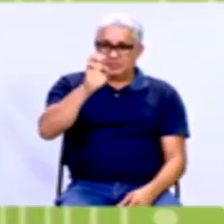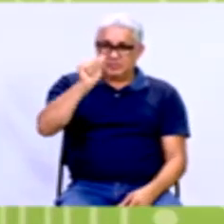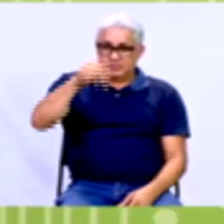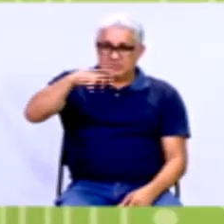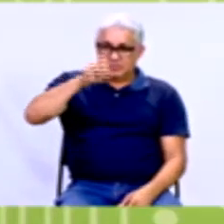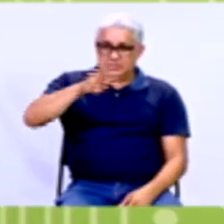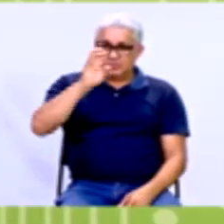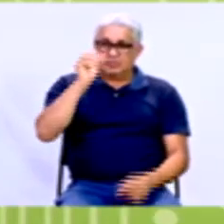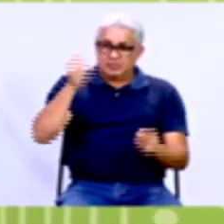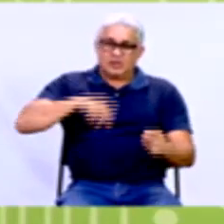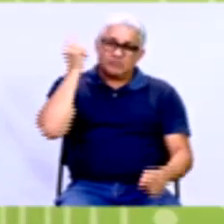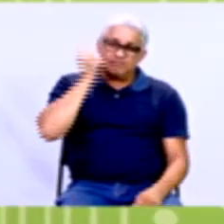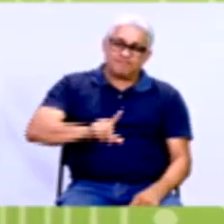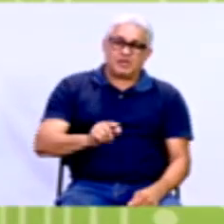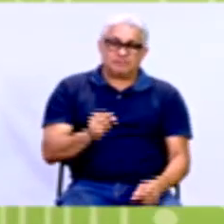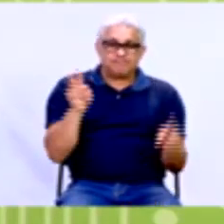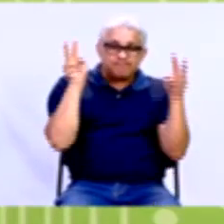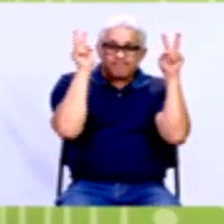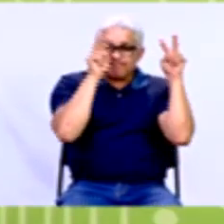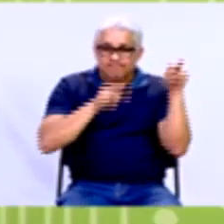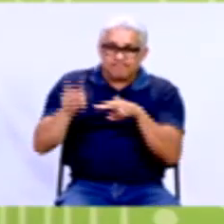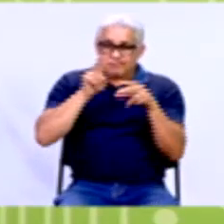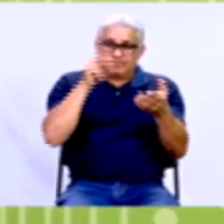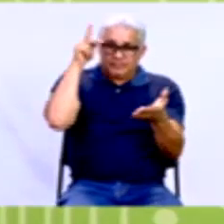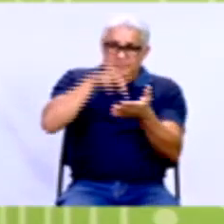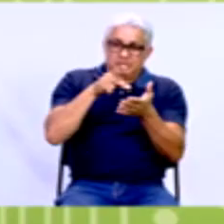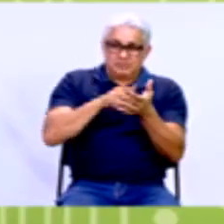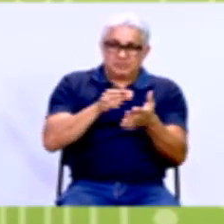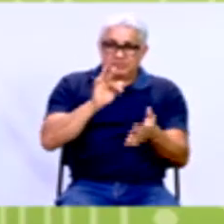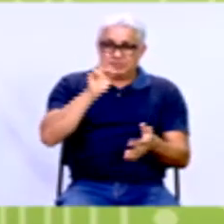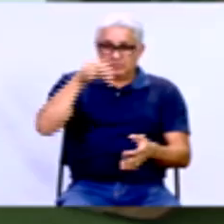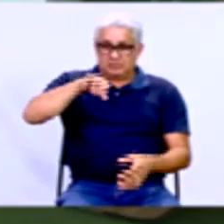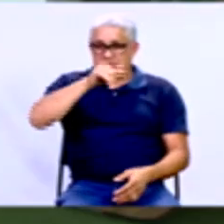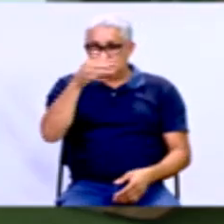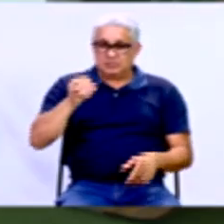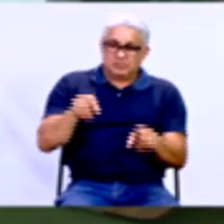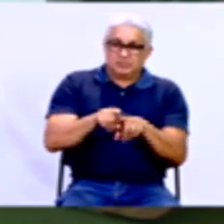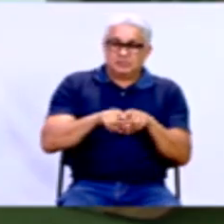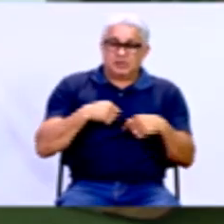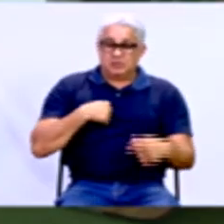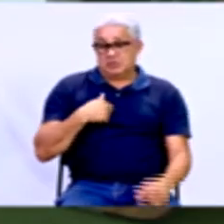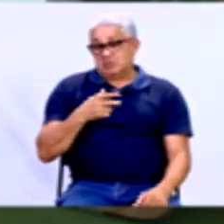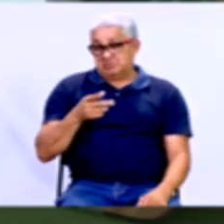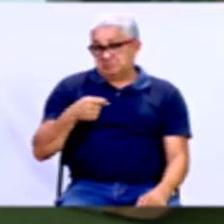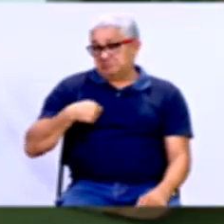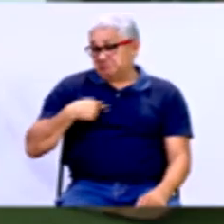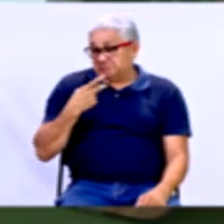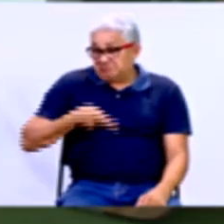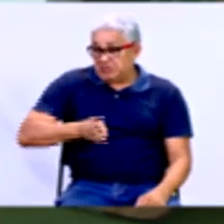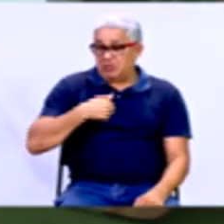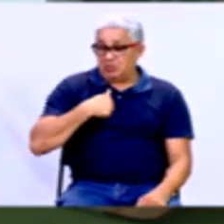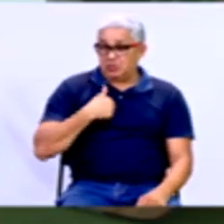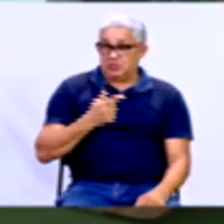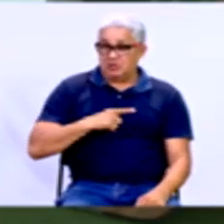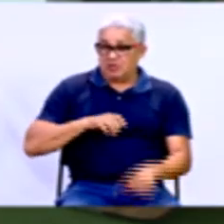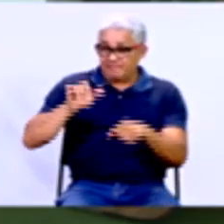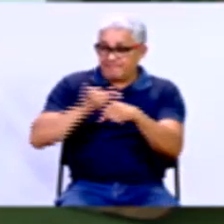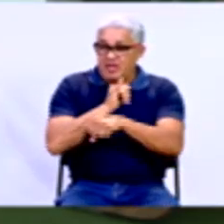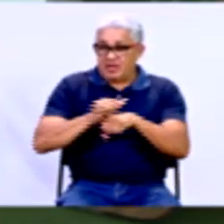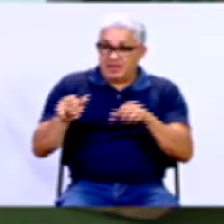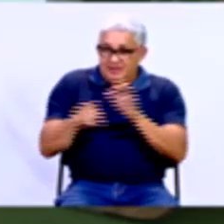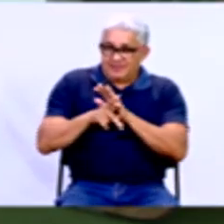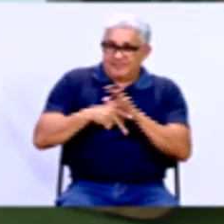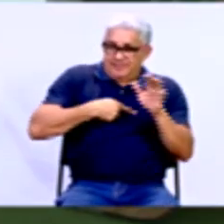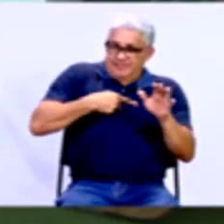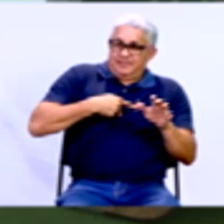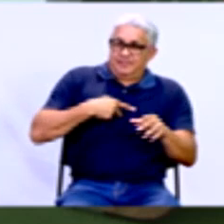bem a realidade ali do que a gente está fazendo, a função, né? Eu sempre tenho acho que é uma estratégia, né?